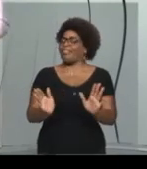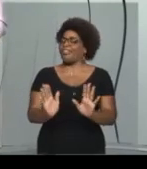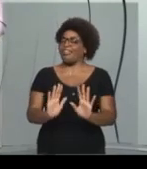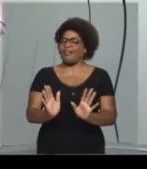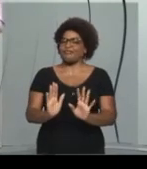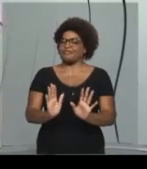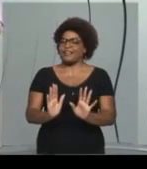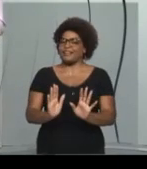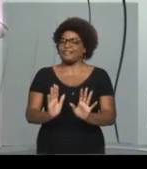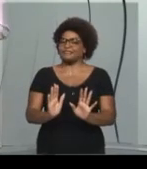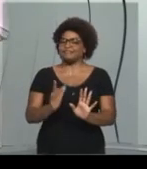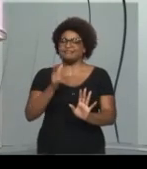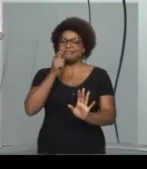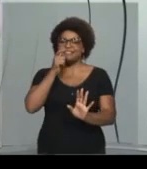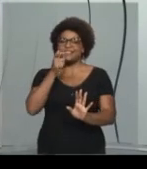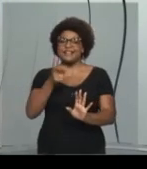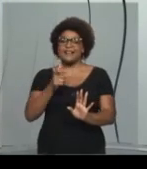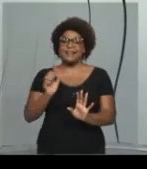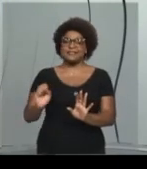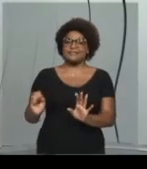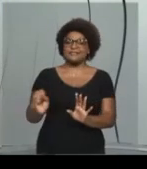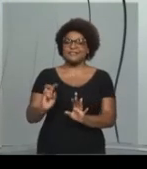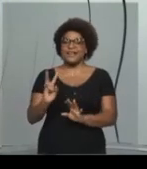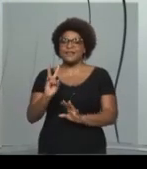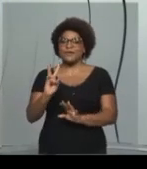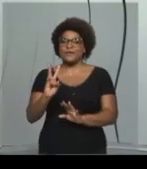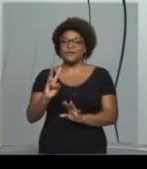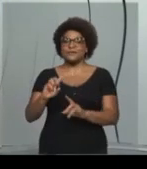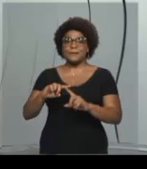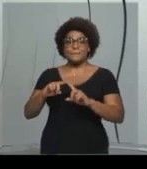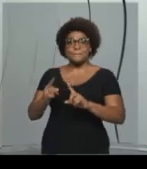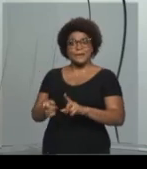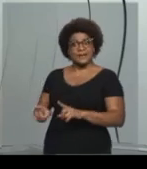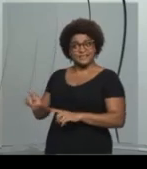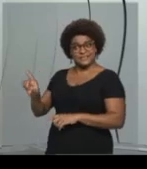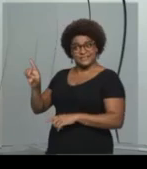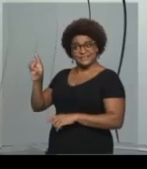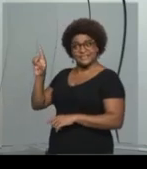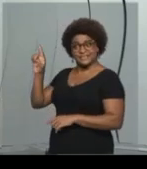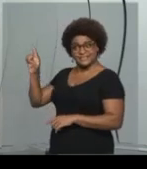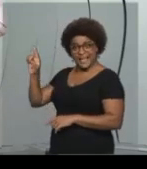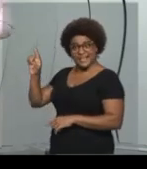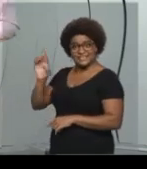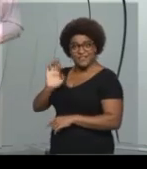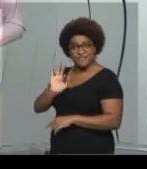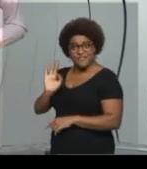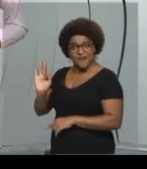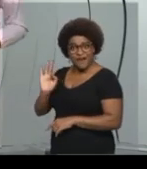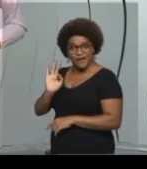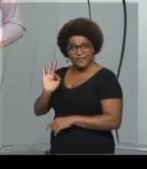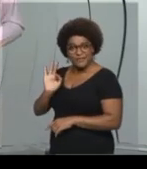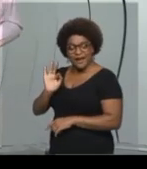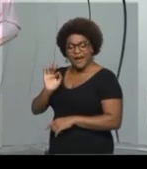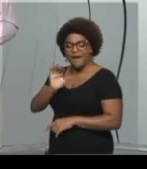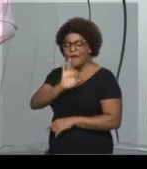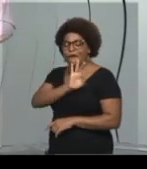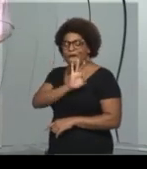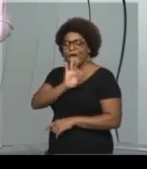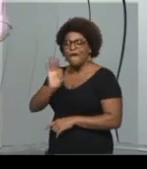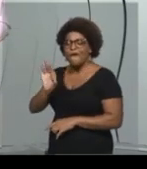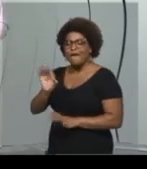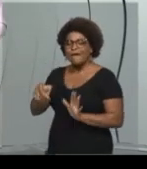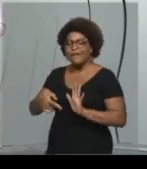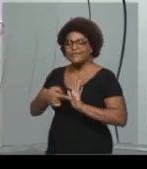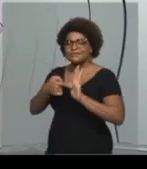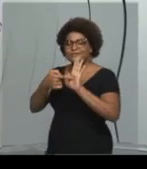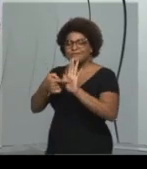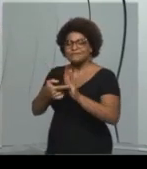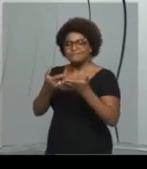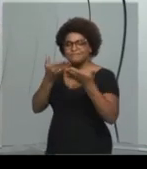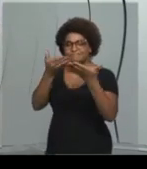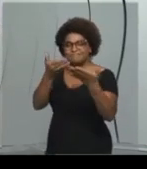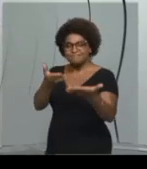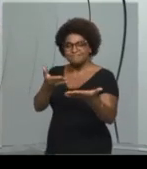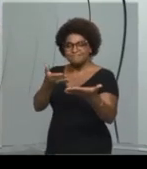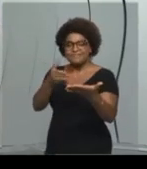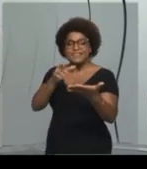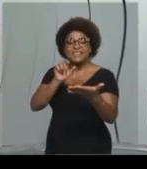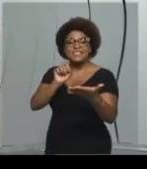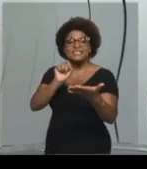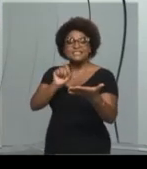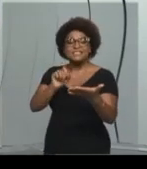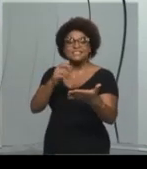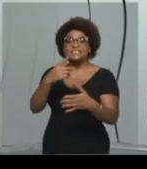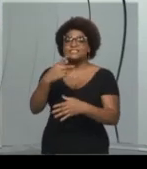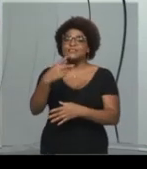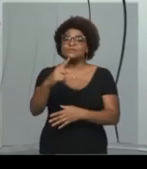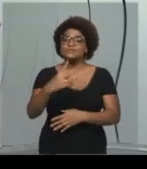interesses, valores, mas isso aqui fica bem didático para mostrar para você que você é resultado de